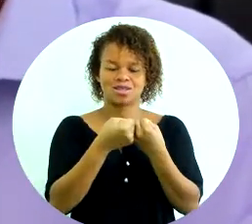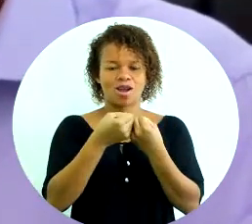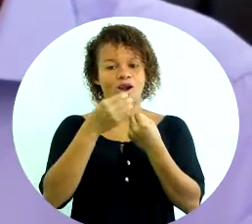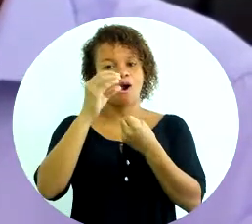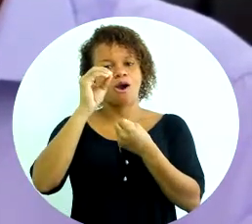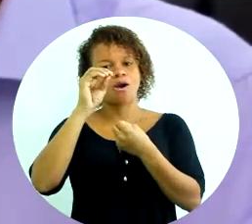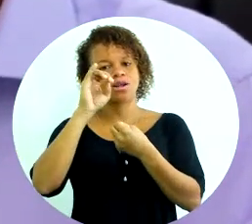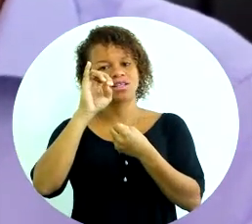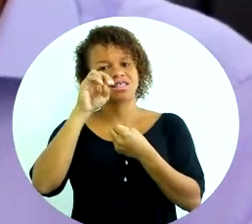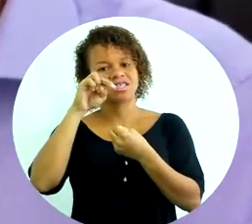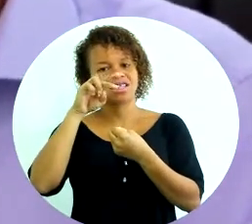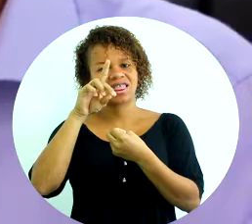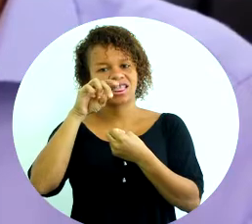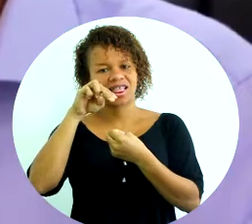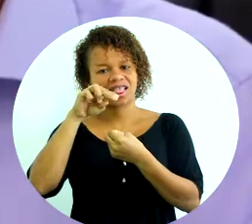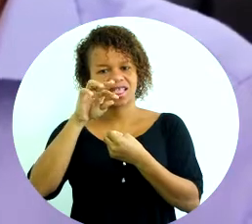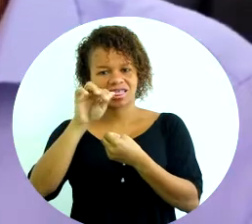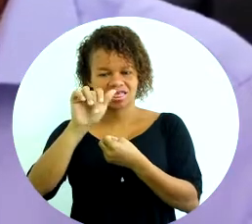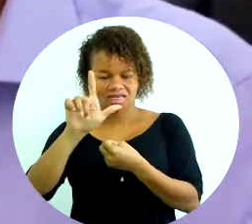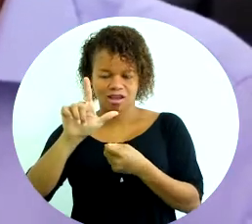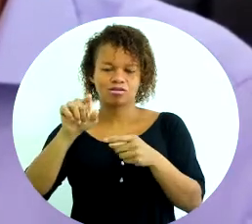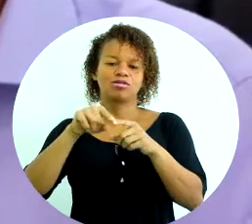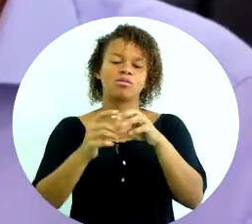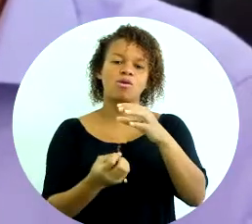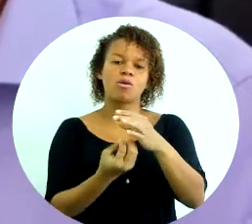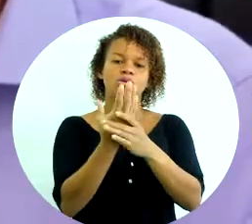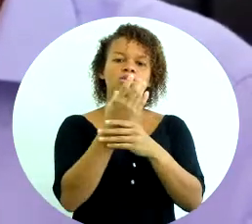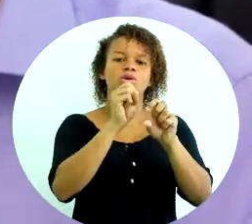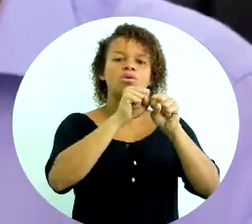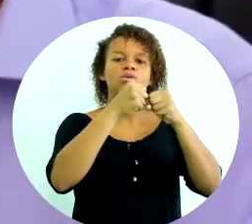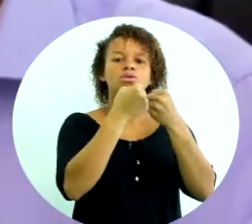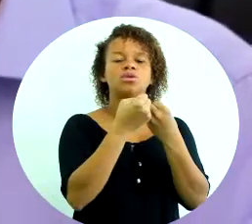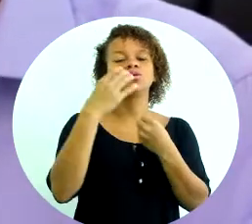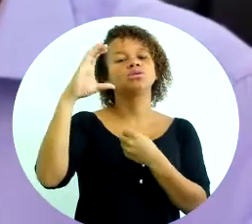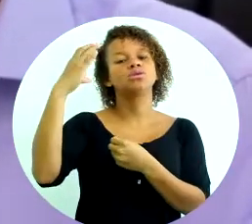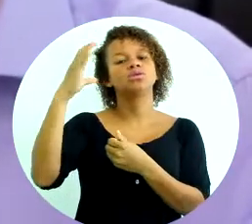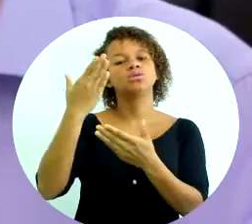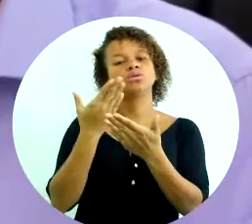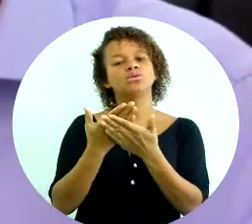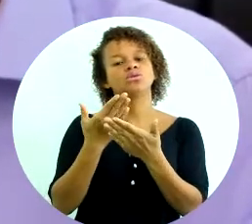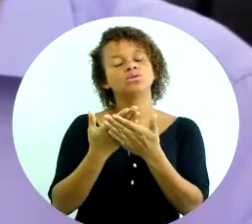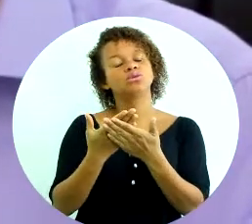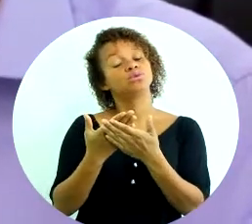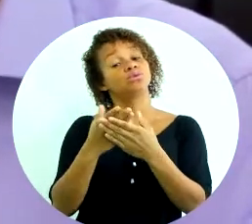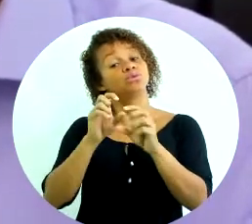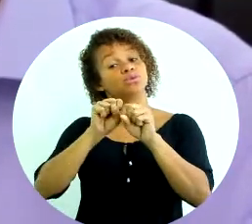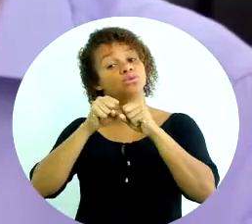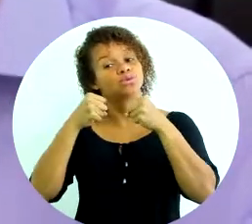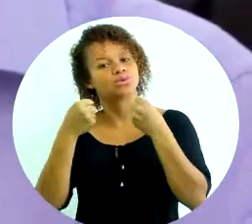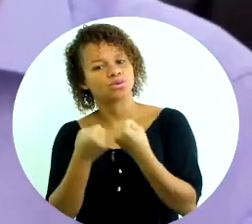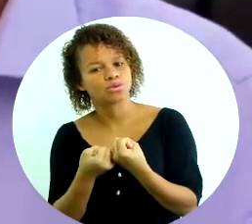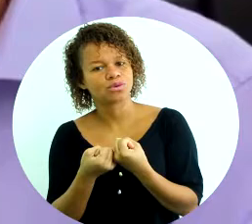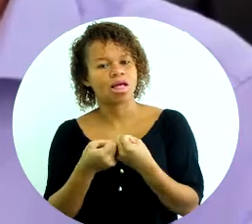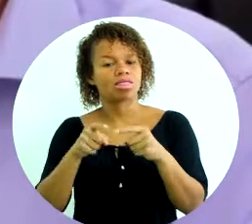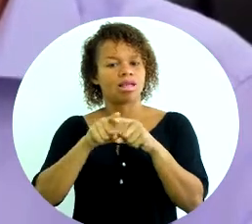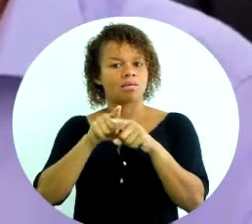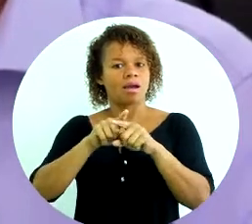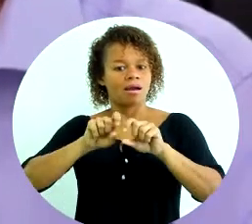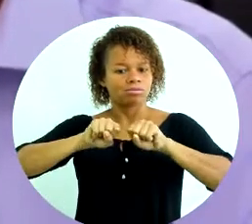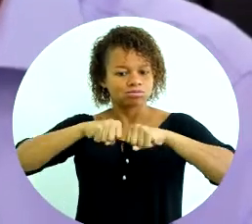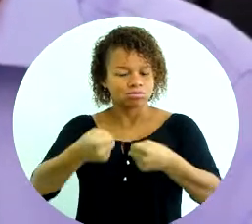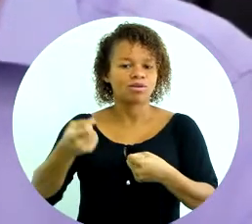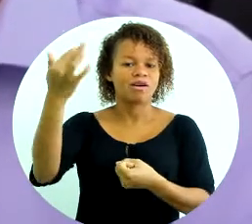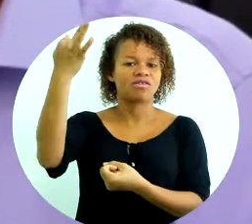sociedade ocidental e no processo de construção da sociologia como ciência de estudo da sociedade. A